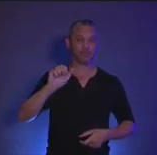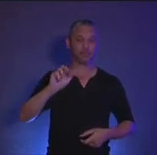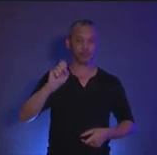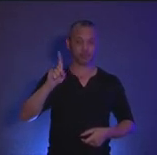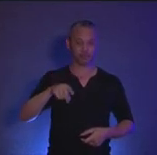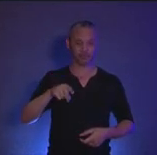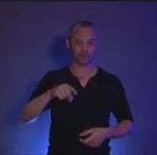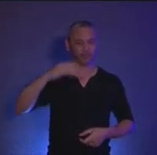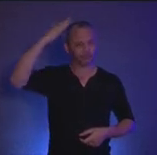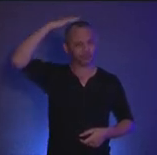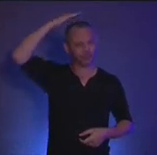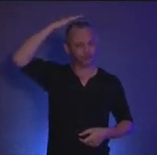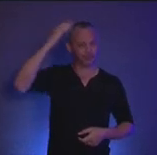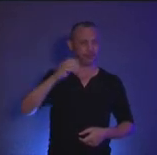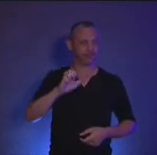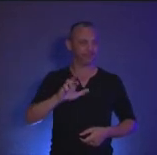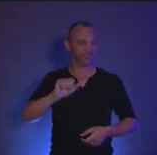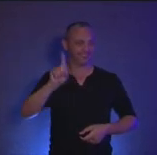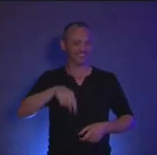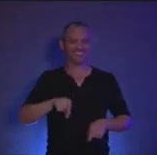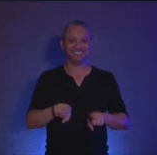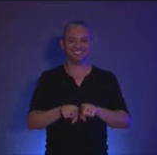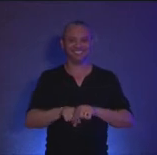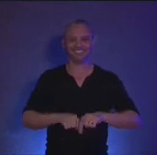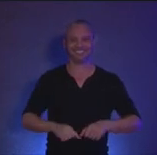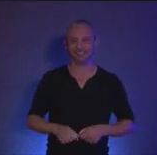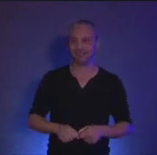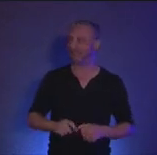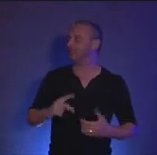ai, deu alguma coisa errada.